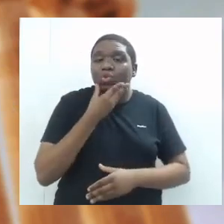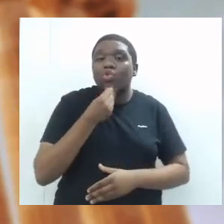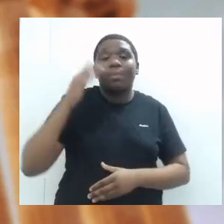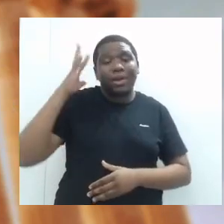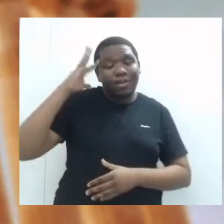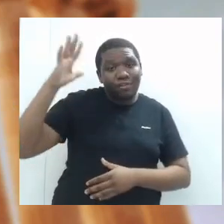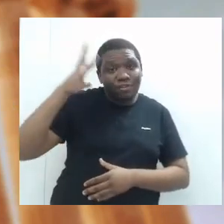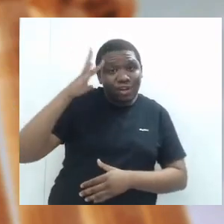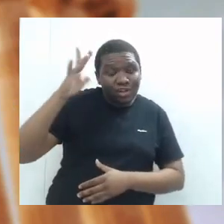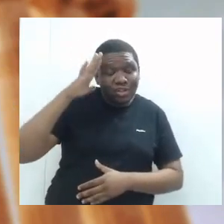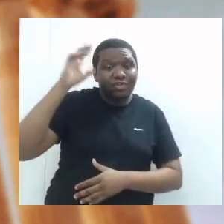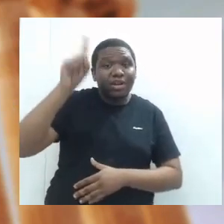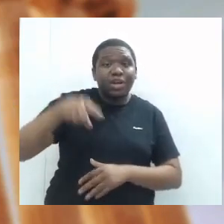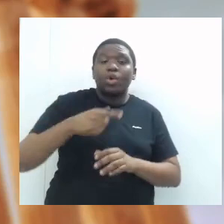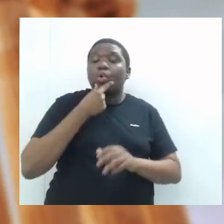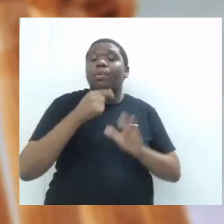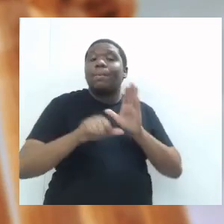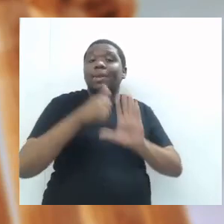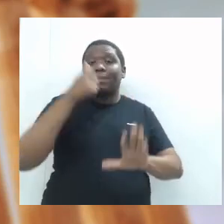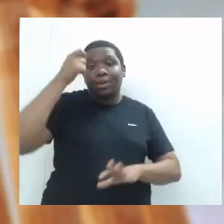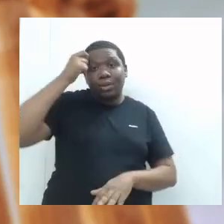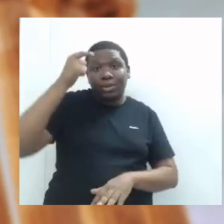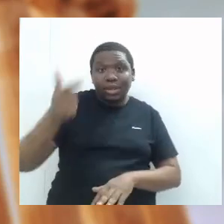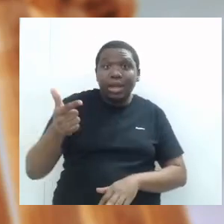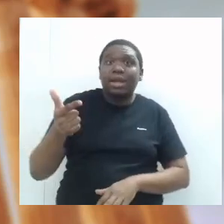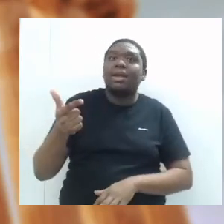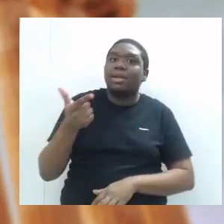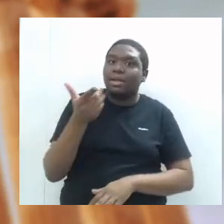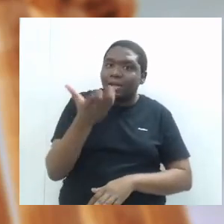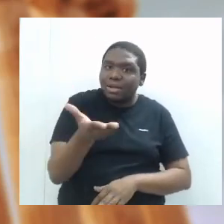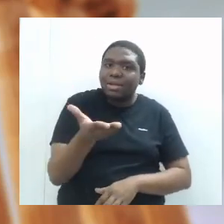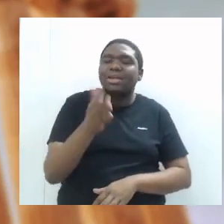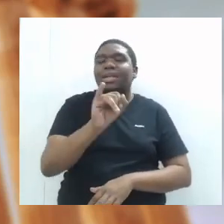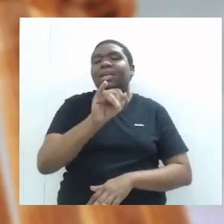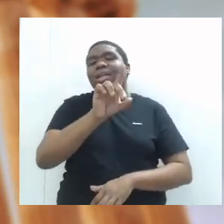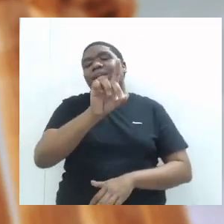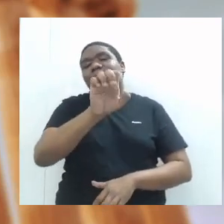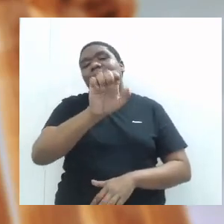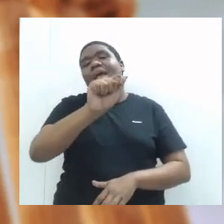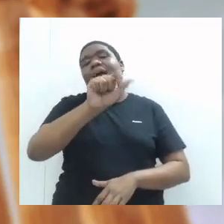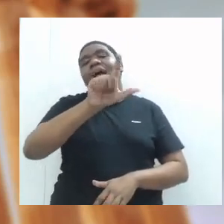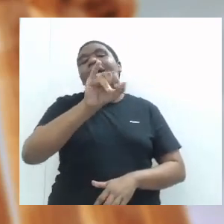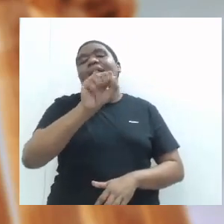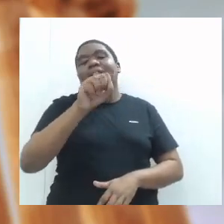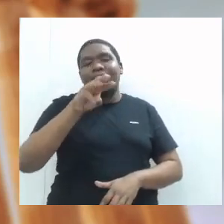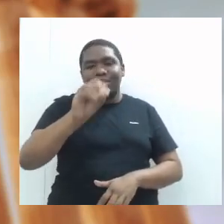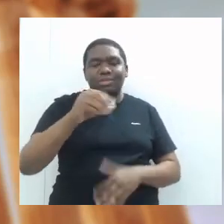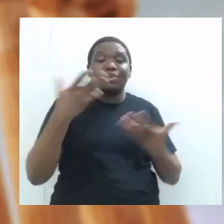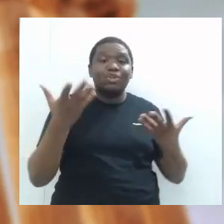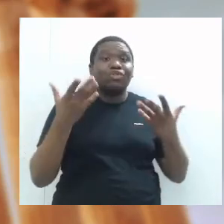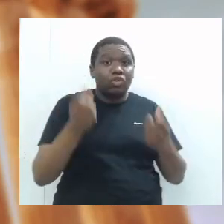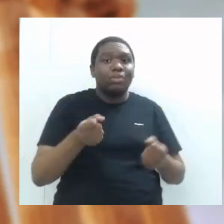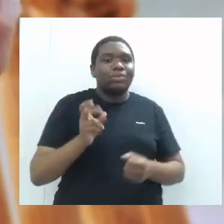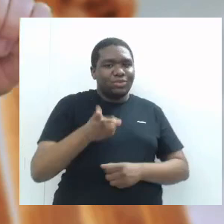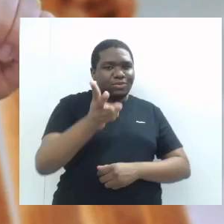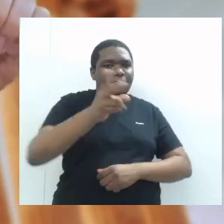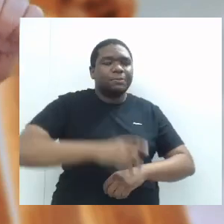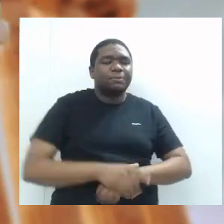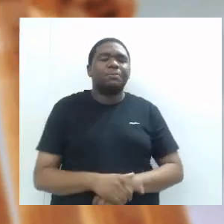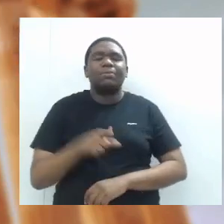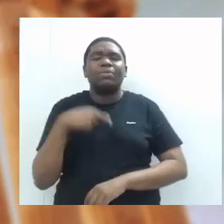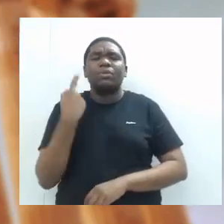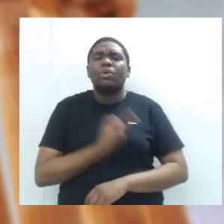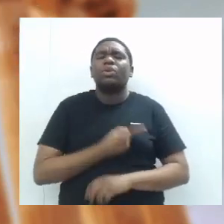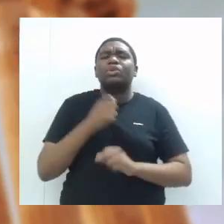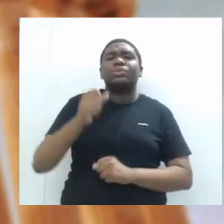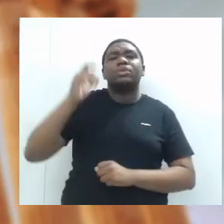tido como o primeiro idealista, essa corrente do idealismo. Então vamos adiante aqui, então parar para